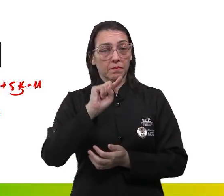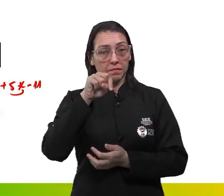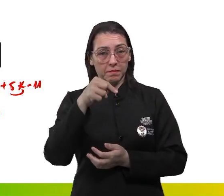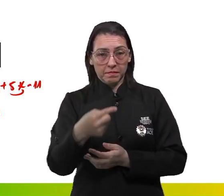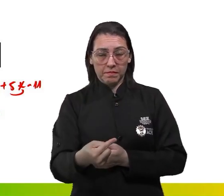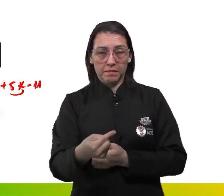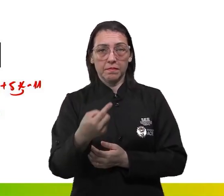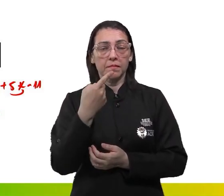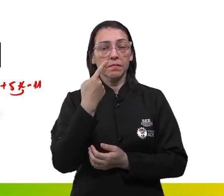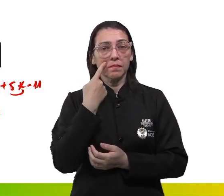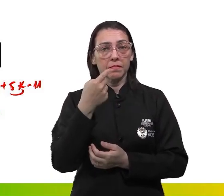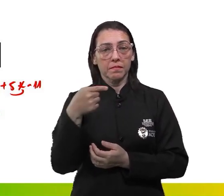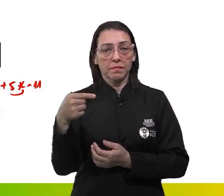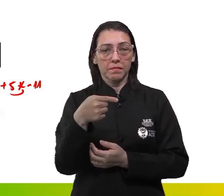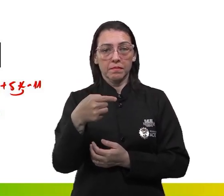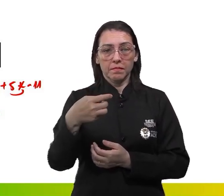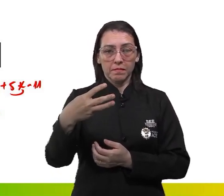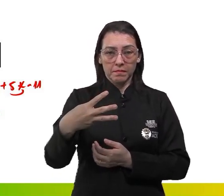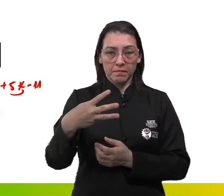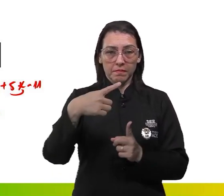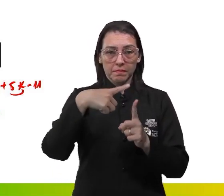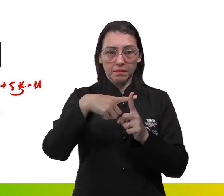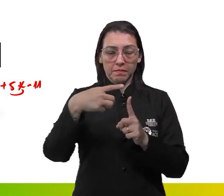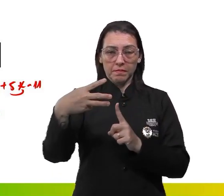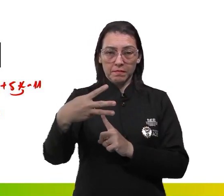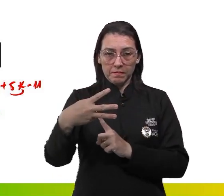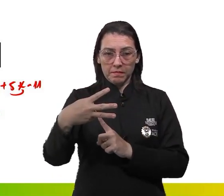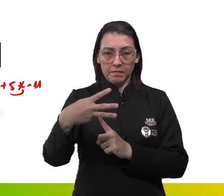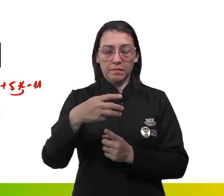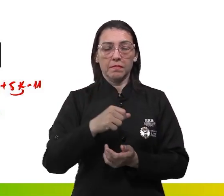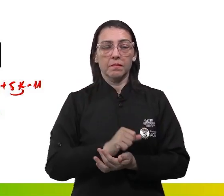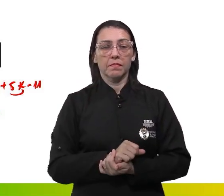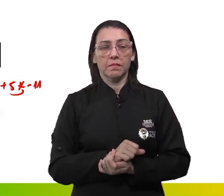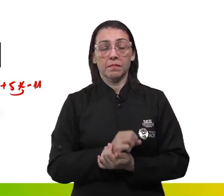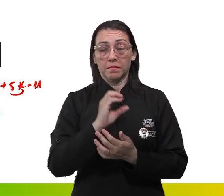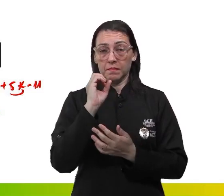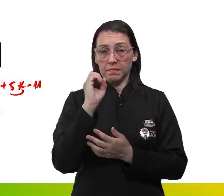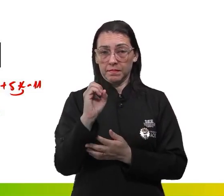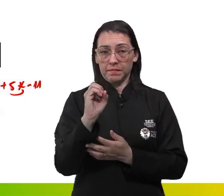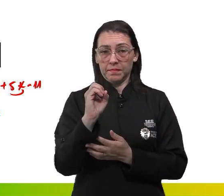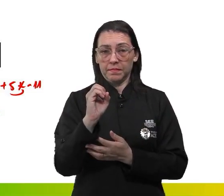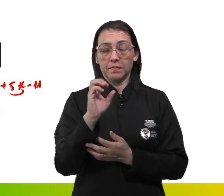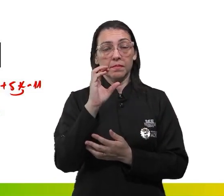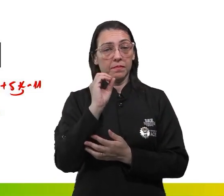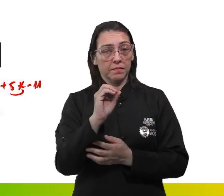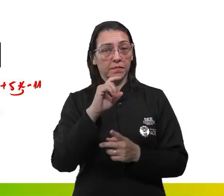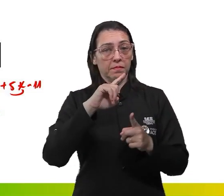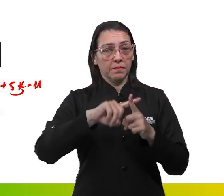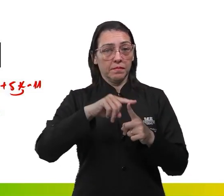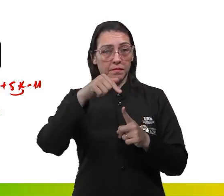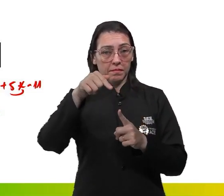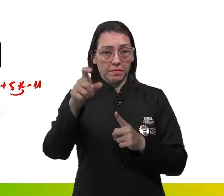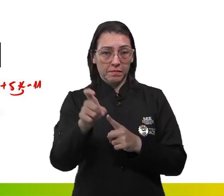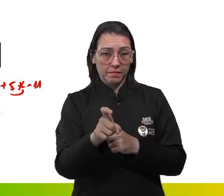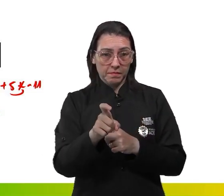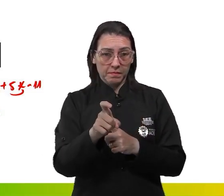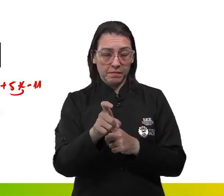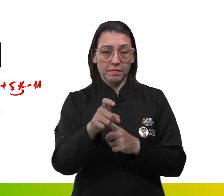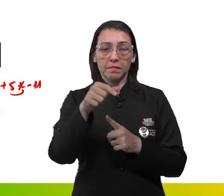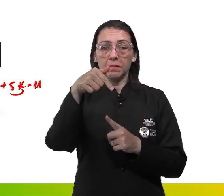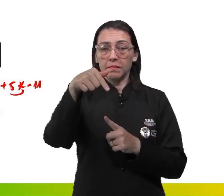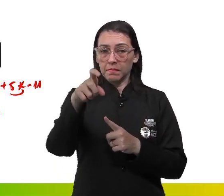Depois eu vejo que menos 3 mais 3 é 0. E 0 mais 7x